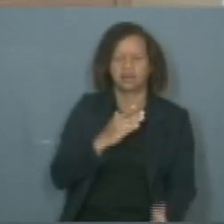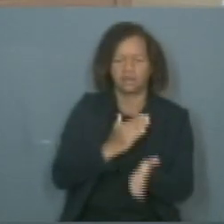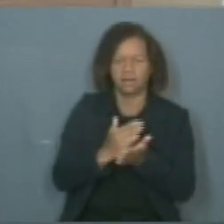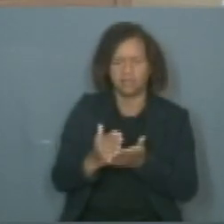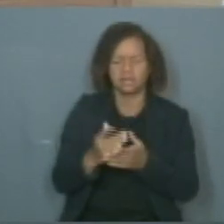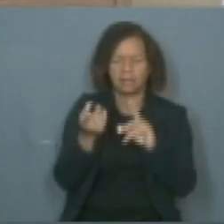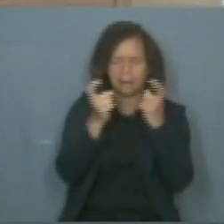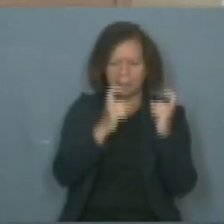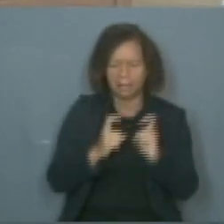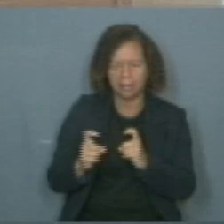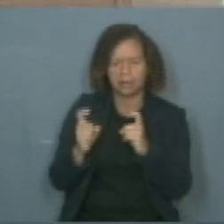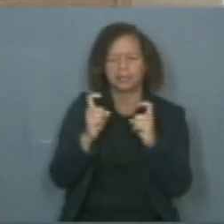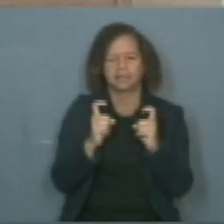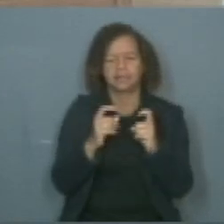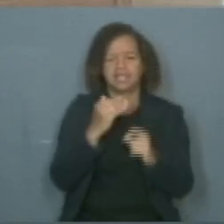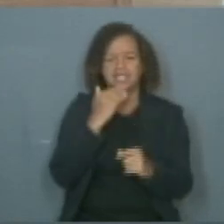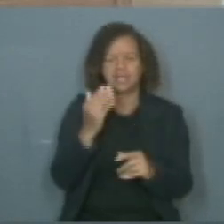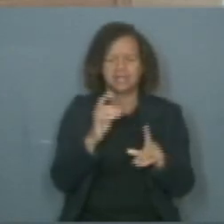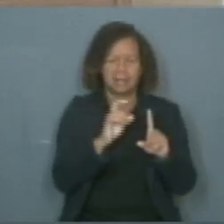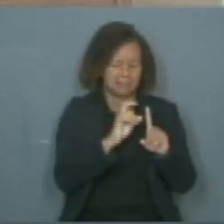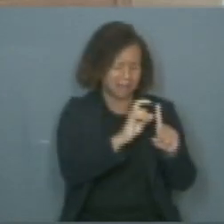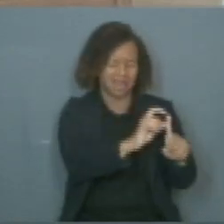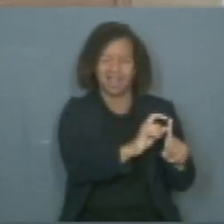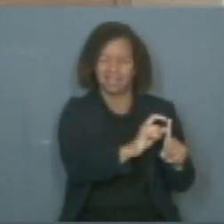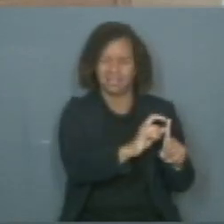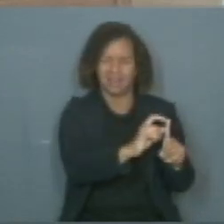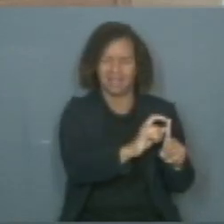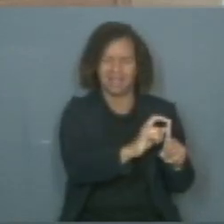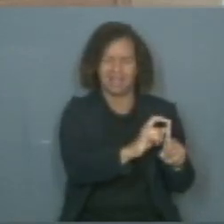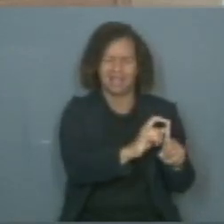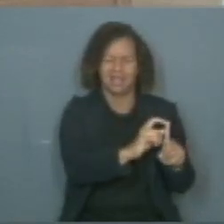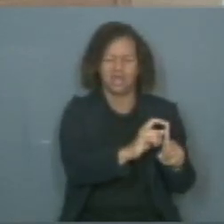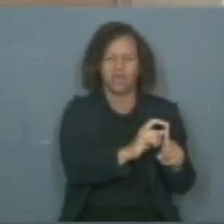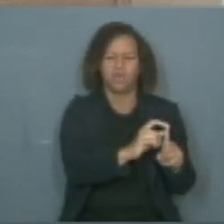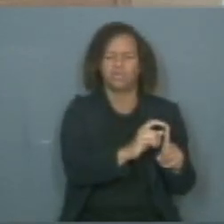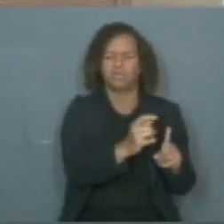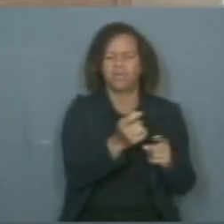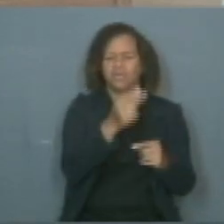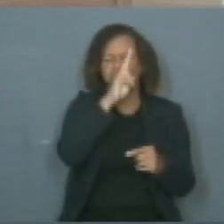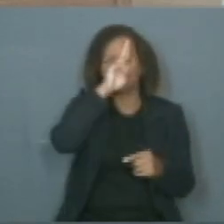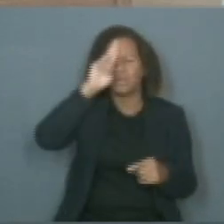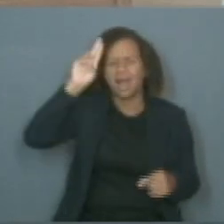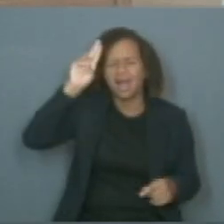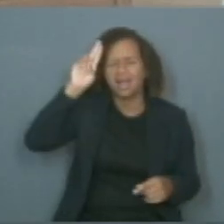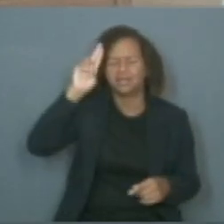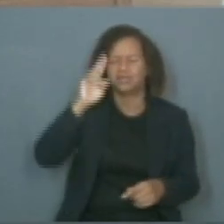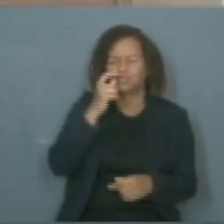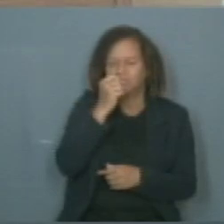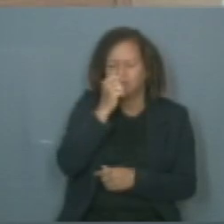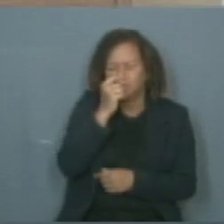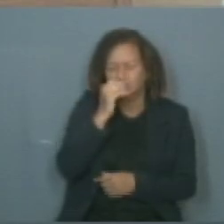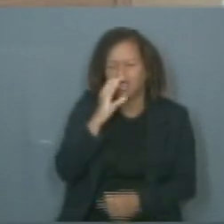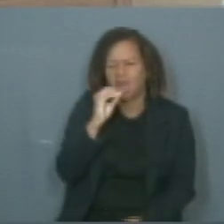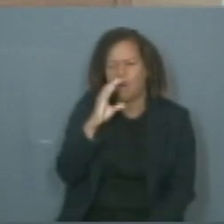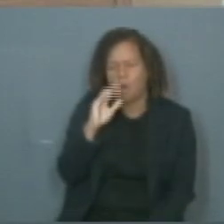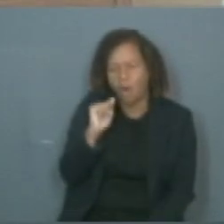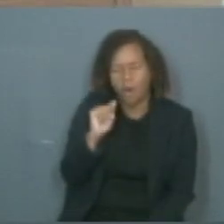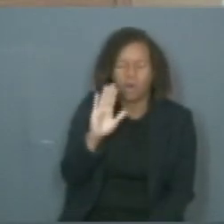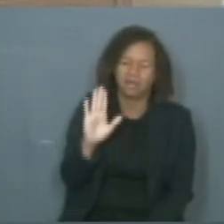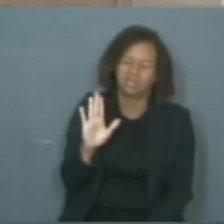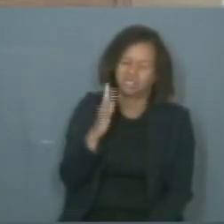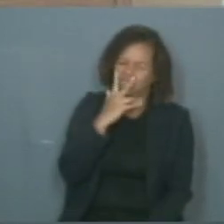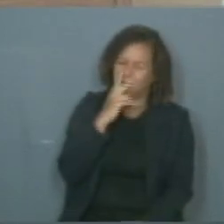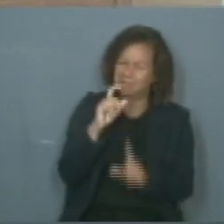um discurso sem usar a palavra pejorativa, né? Usuários, ser chamado de cheiracola é muito pejorativo, então eu acho